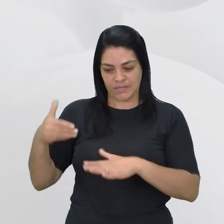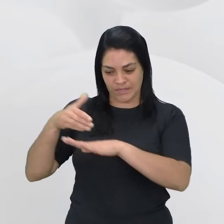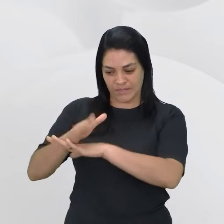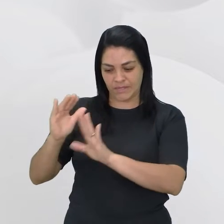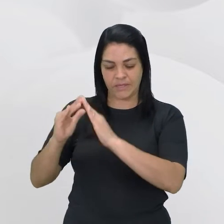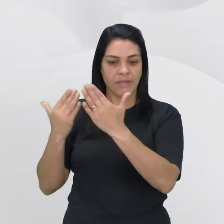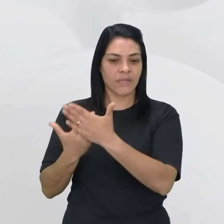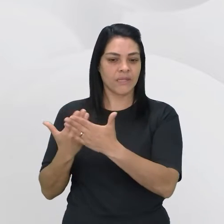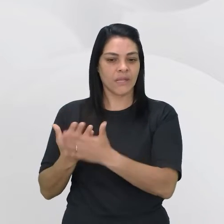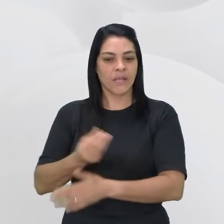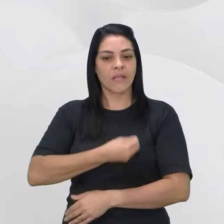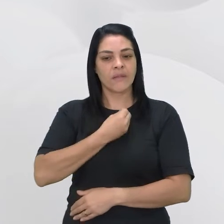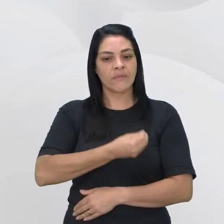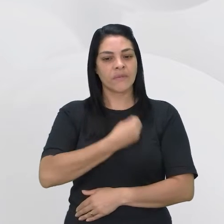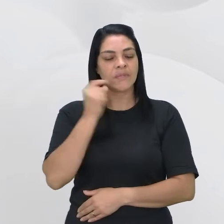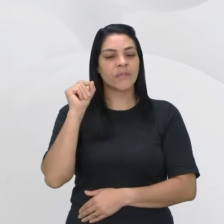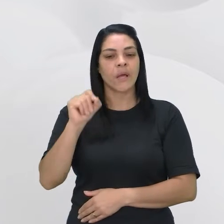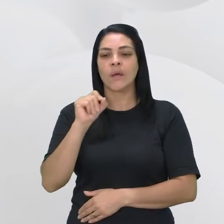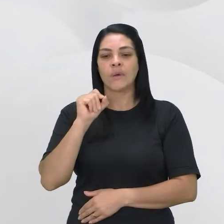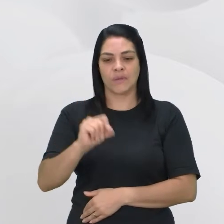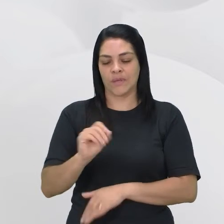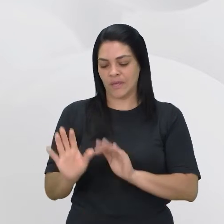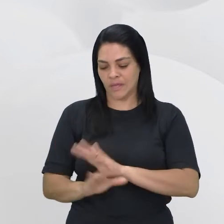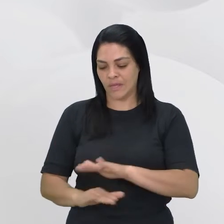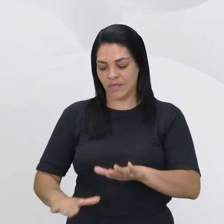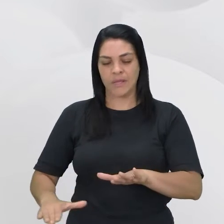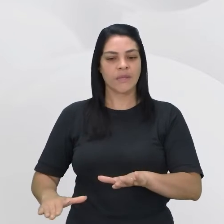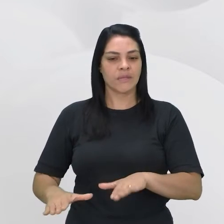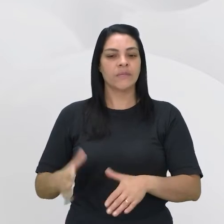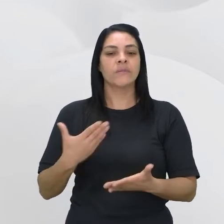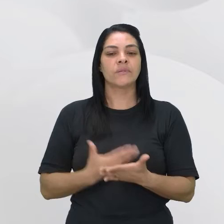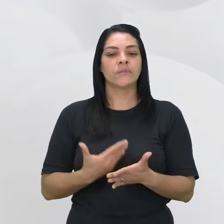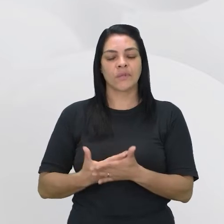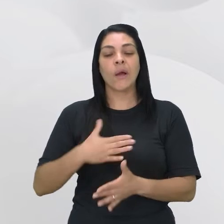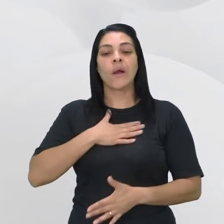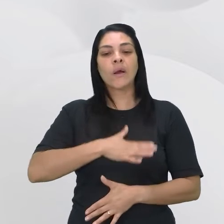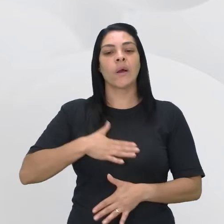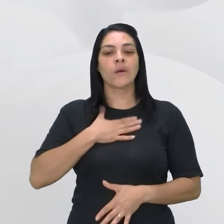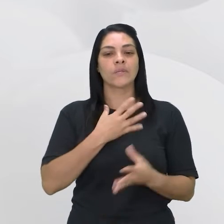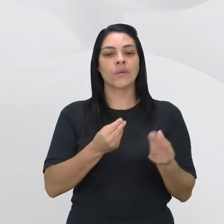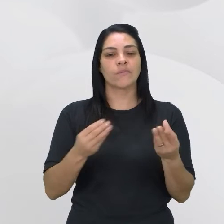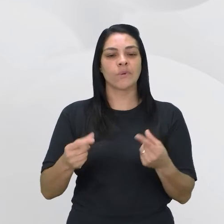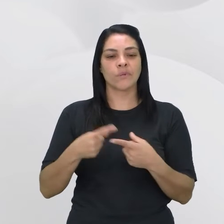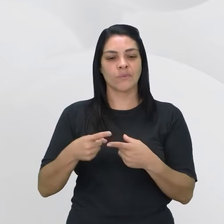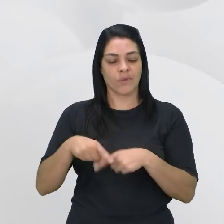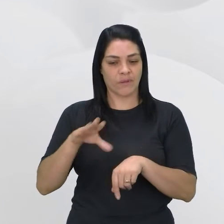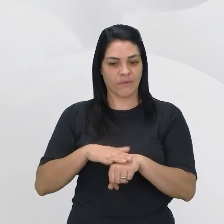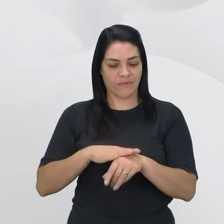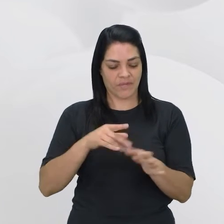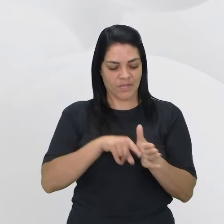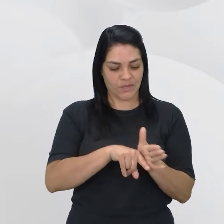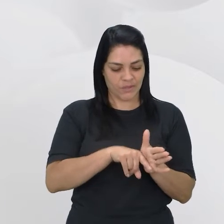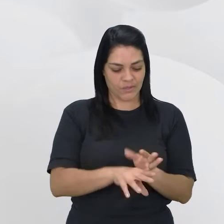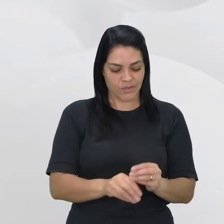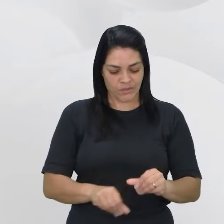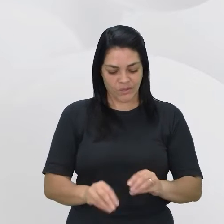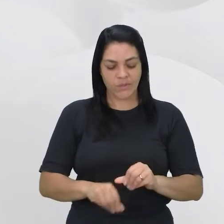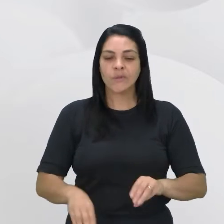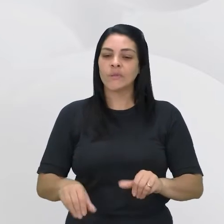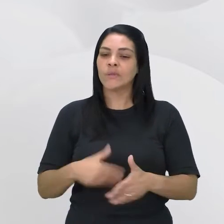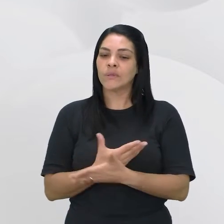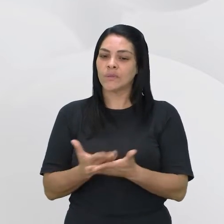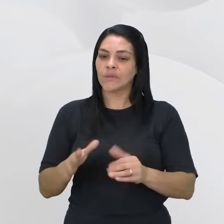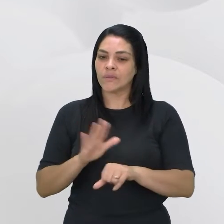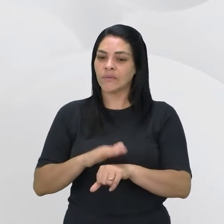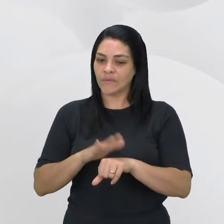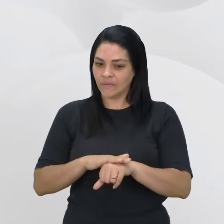nessa vivência, ela é uma vivência que também as crianças, os estudantes costumam gostar muito, porque a gente vai fazer um estudo do solo, né? Então, a gente veio fazendo